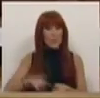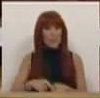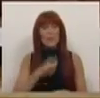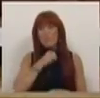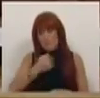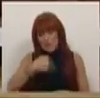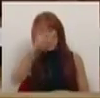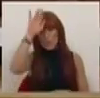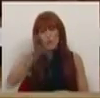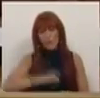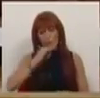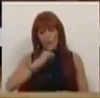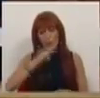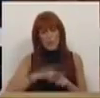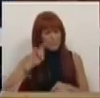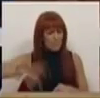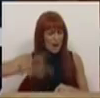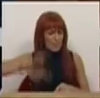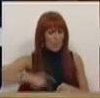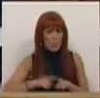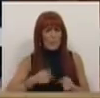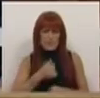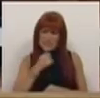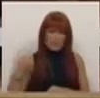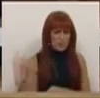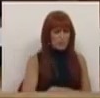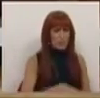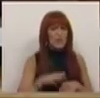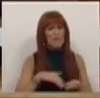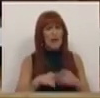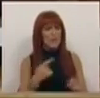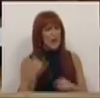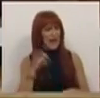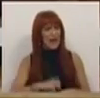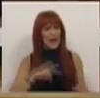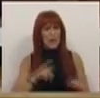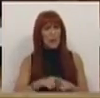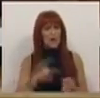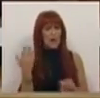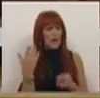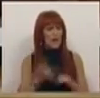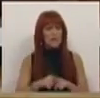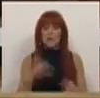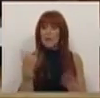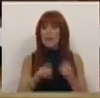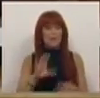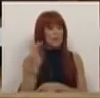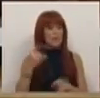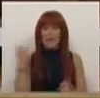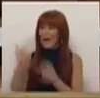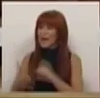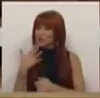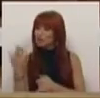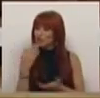Portugal permitiu a sistemática violação das suas determinações, fazendo com que um risco que era reputacional se transformasse num risco